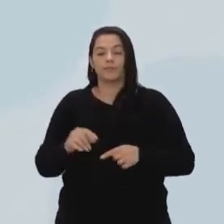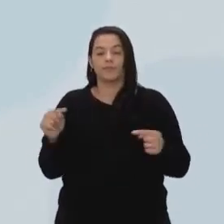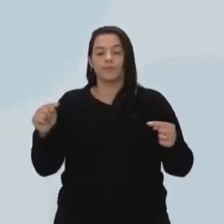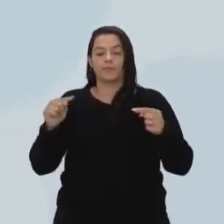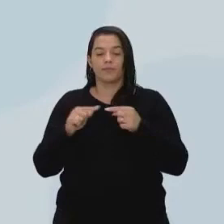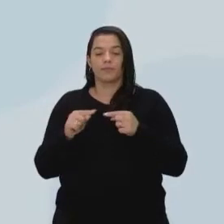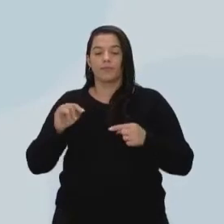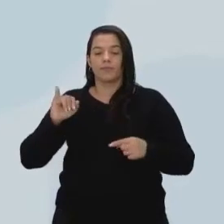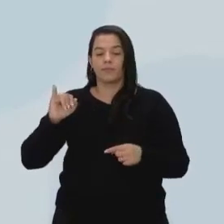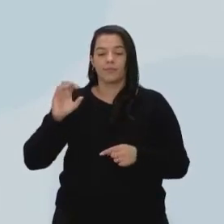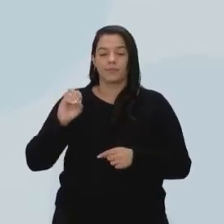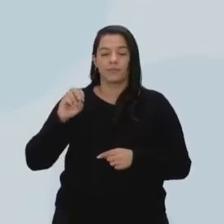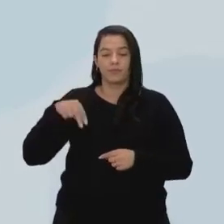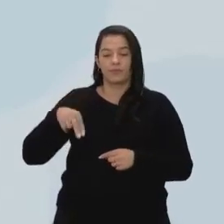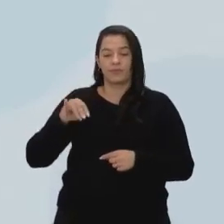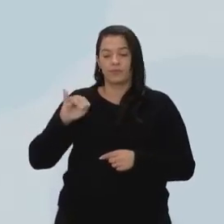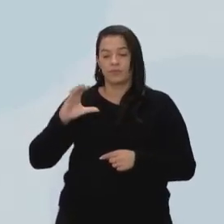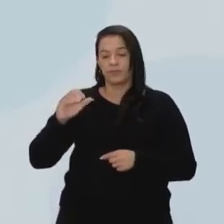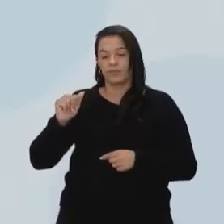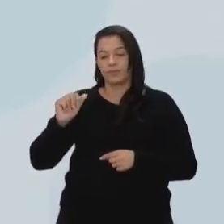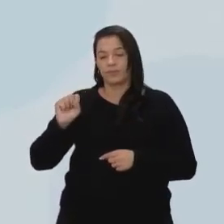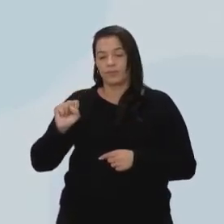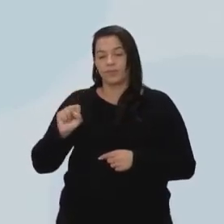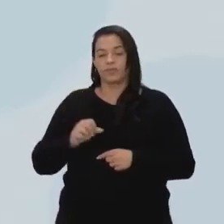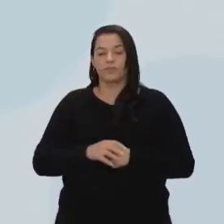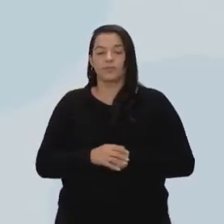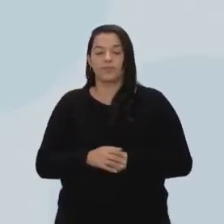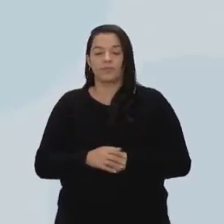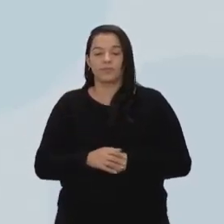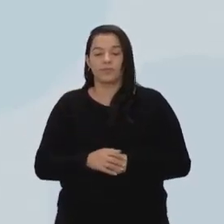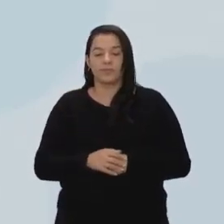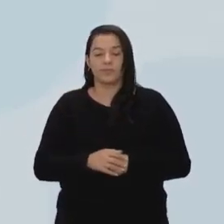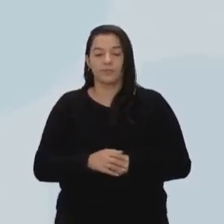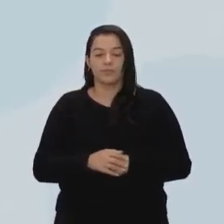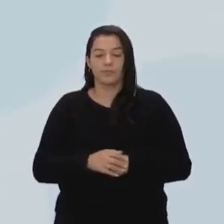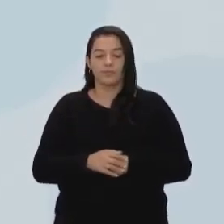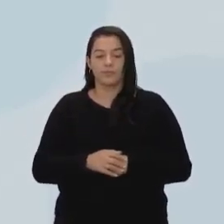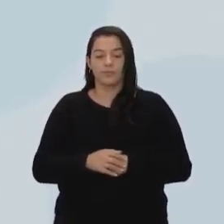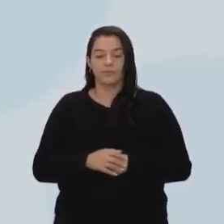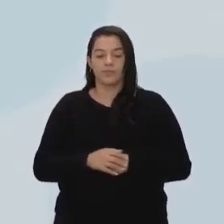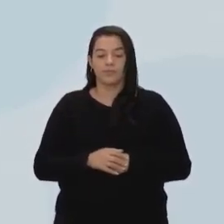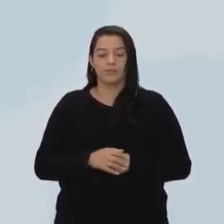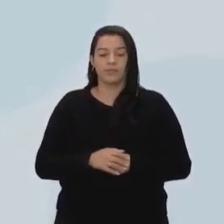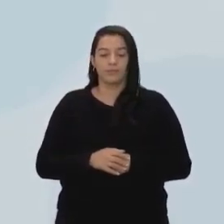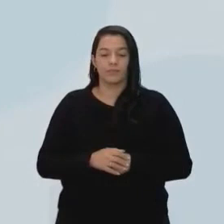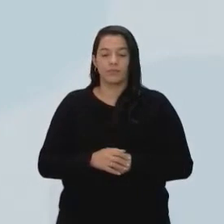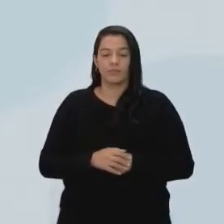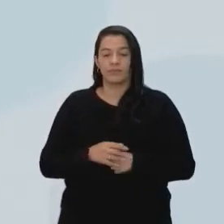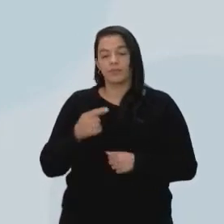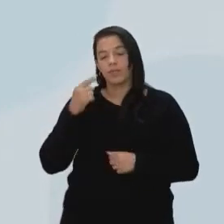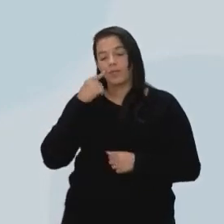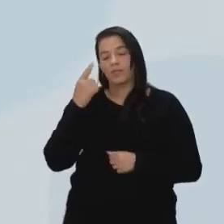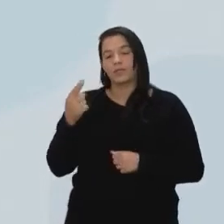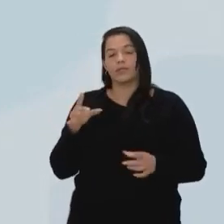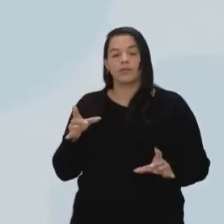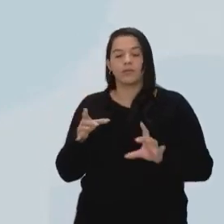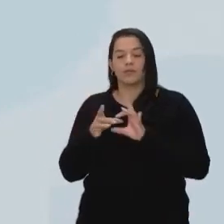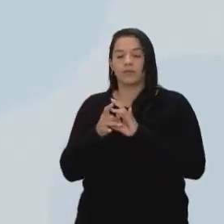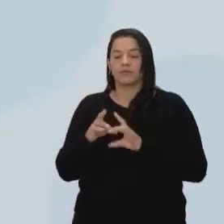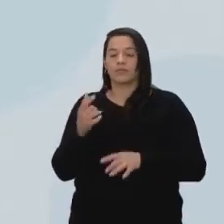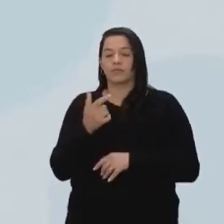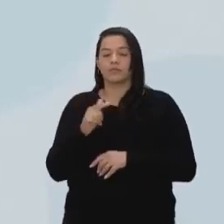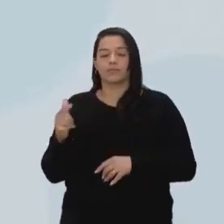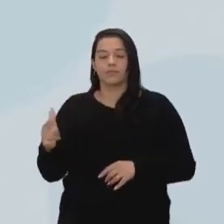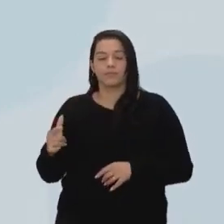seria iônicas. Aqui, ó, iônicas. E aí, logicamente, não são ligações